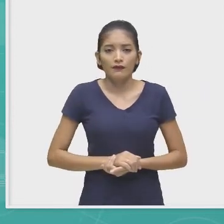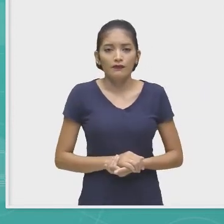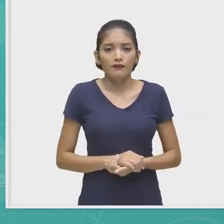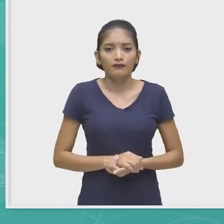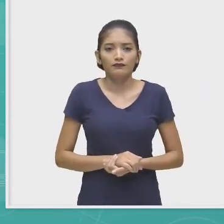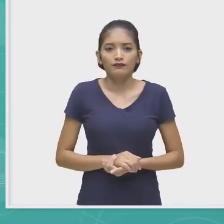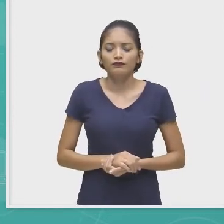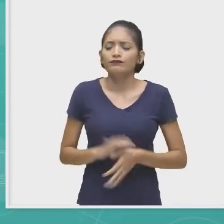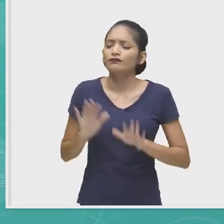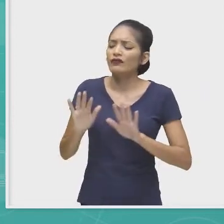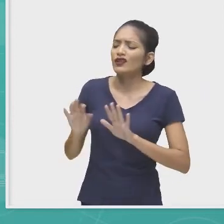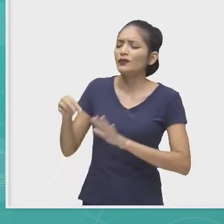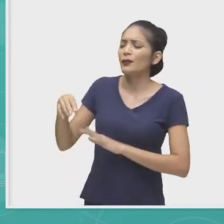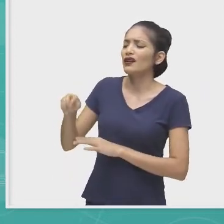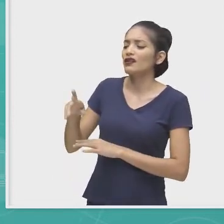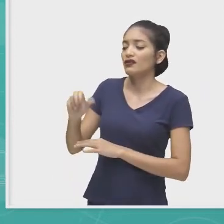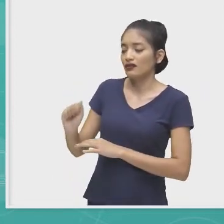Maria,